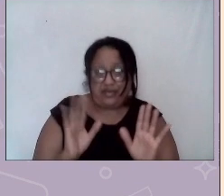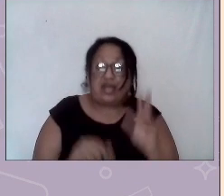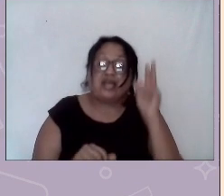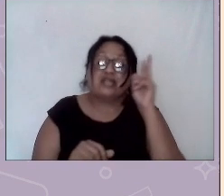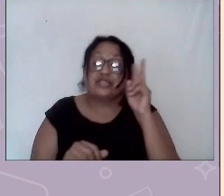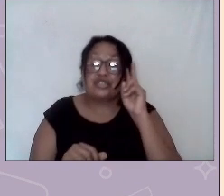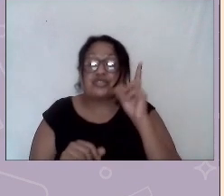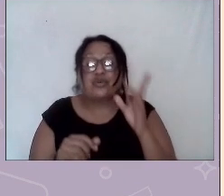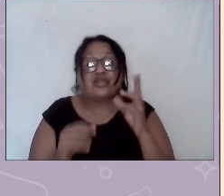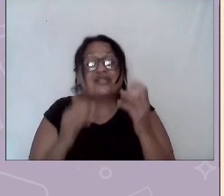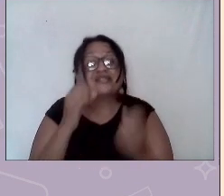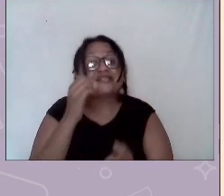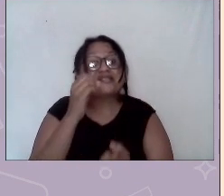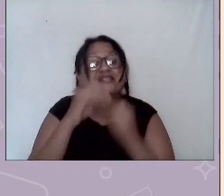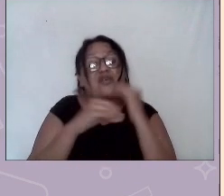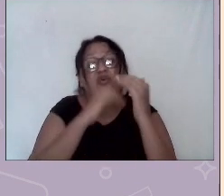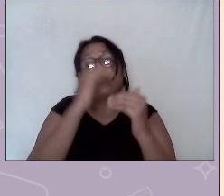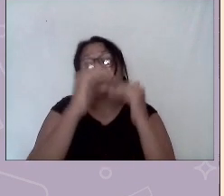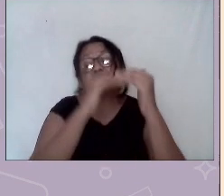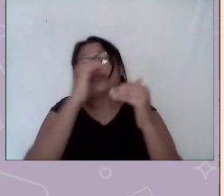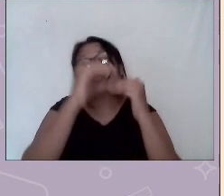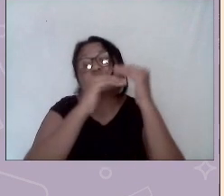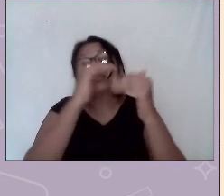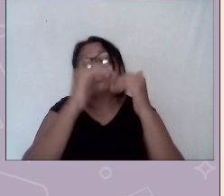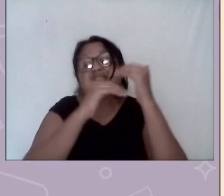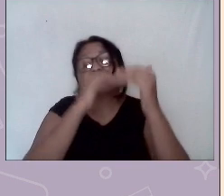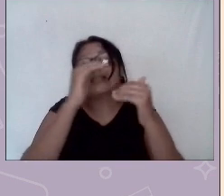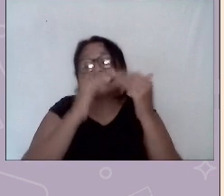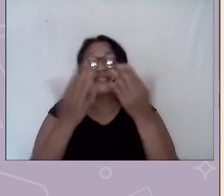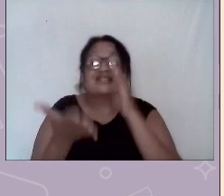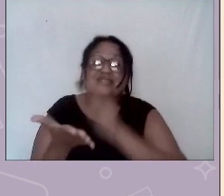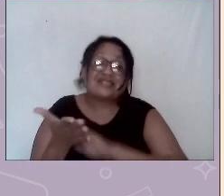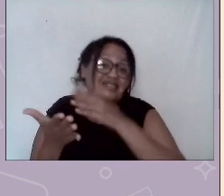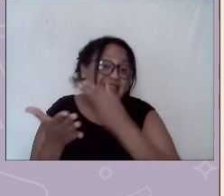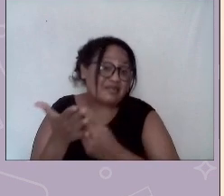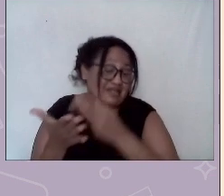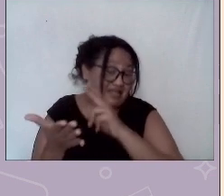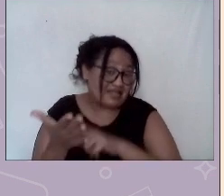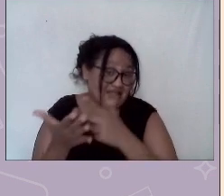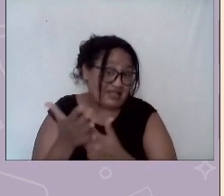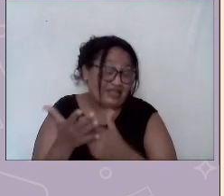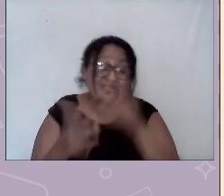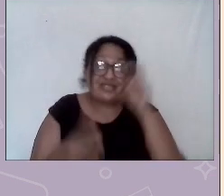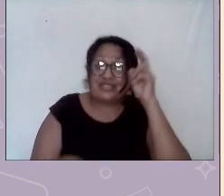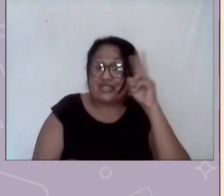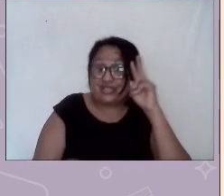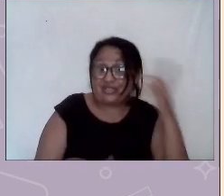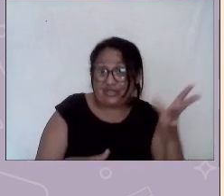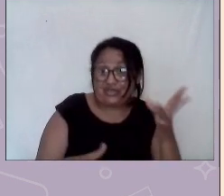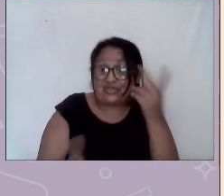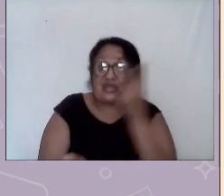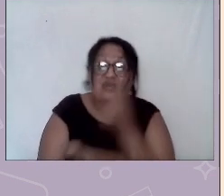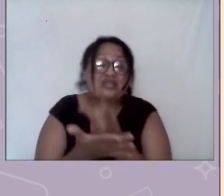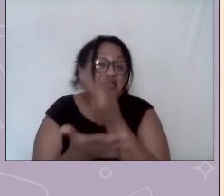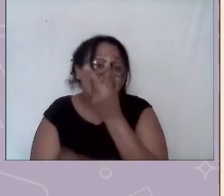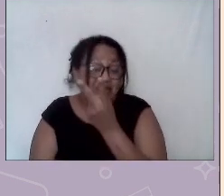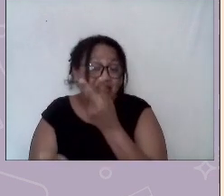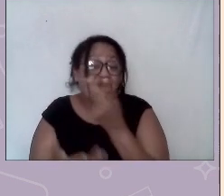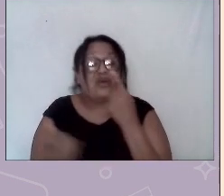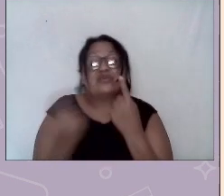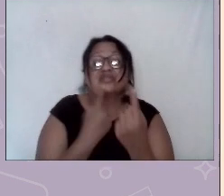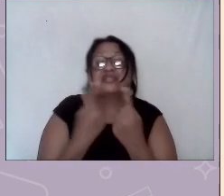constitui em um processo contínuo de interpretação entre historiadores e seus fatos um diálogo